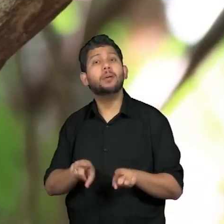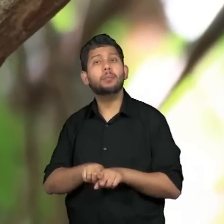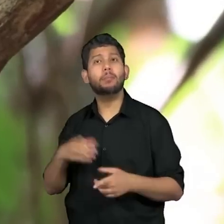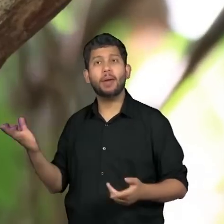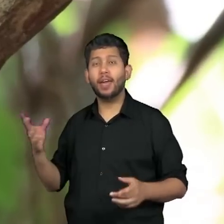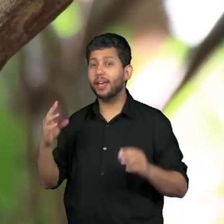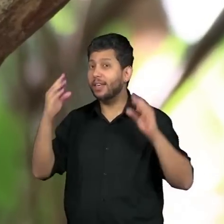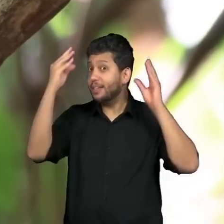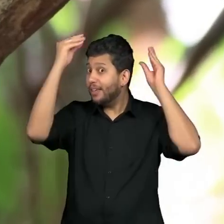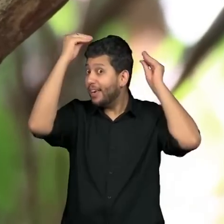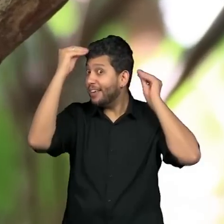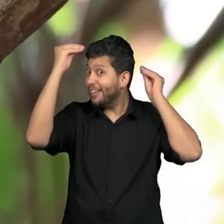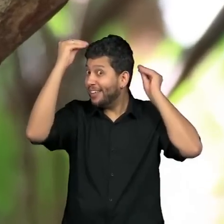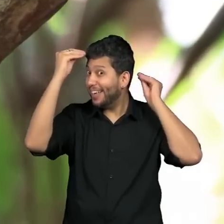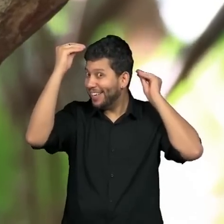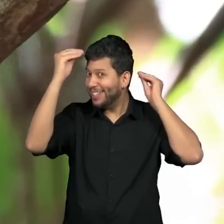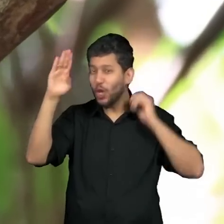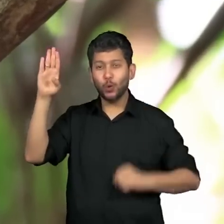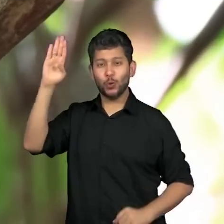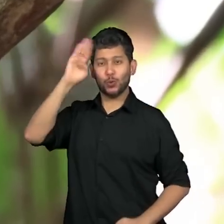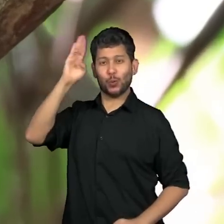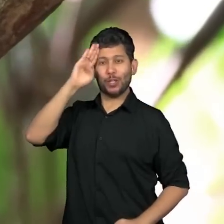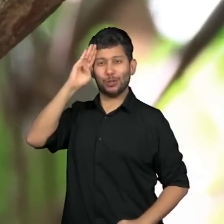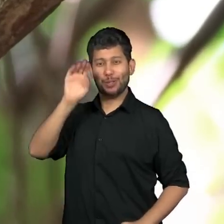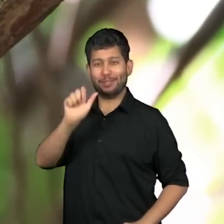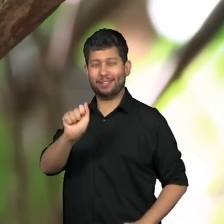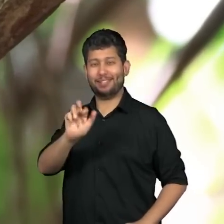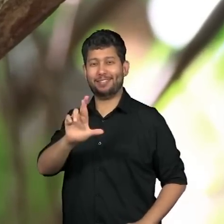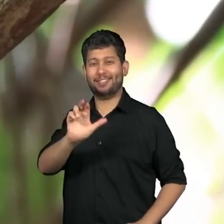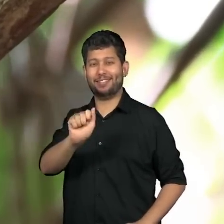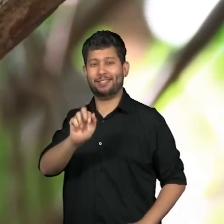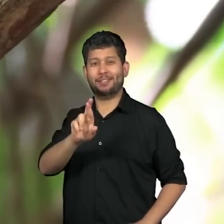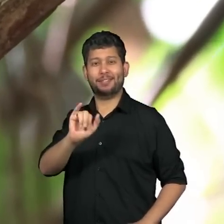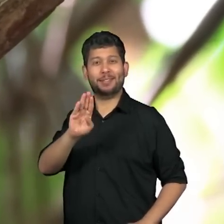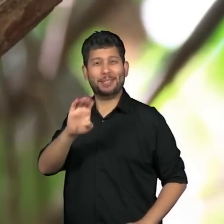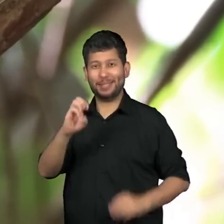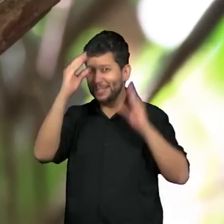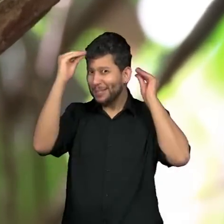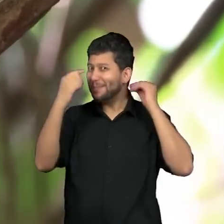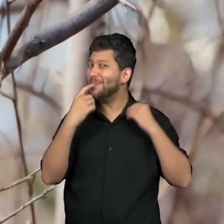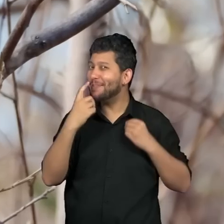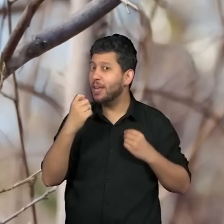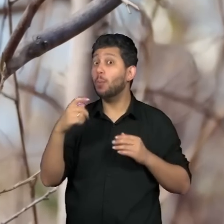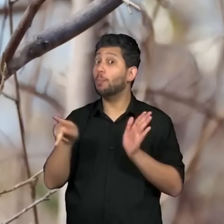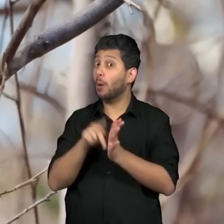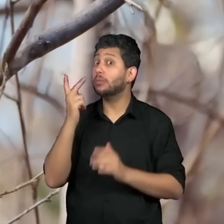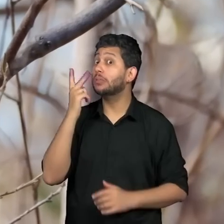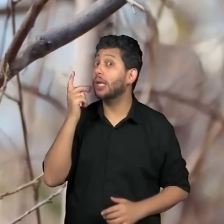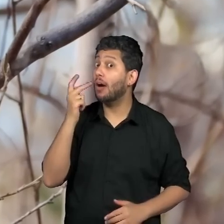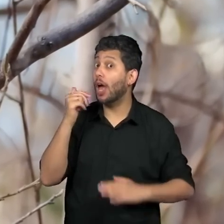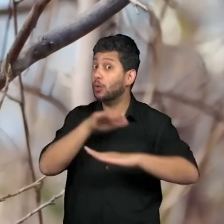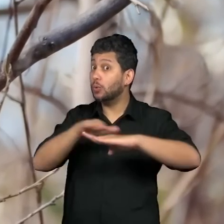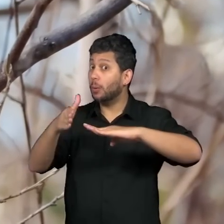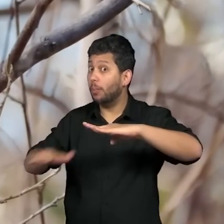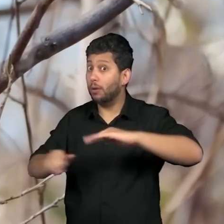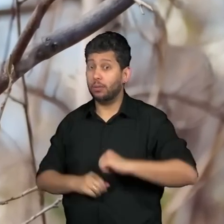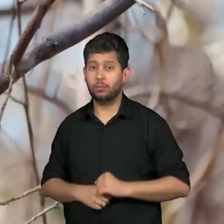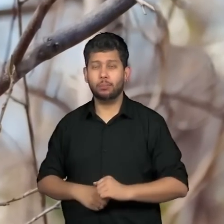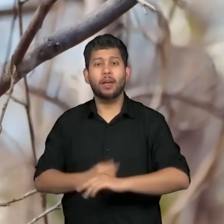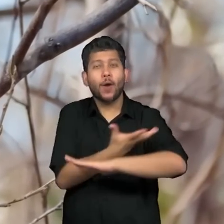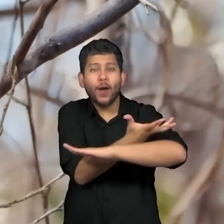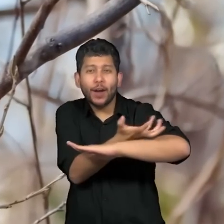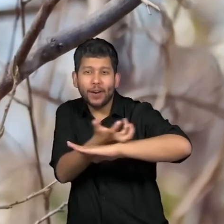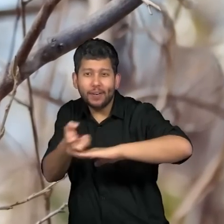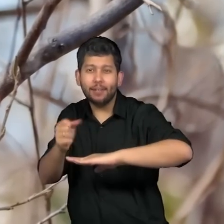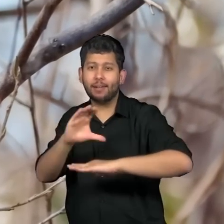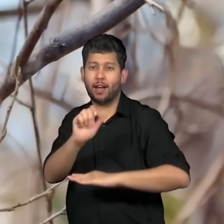O raríssimo e belíssimo soldadinho do Araripe, que ocorre na Chapada do Araripe, no Ceará. Na Caatinga,